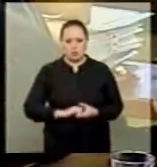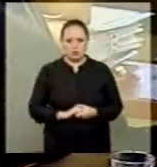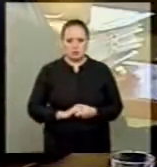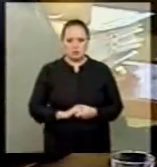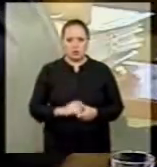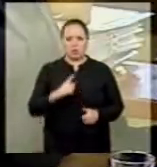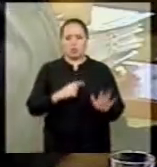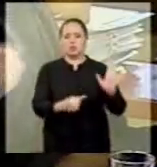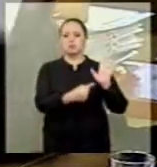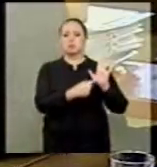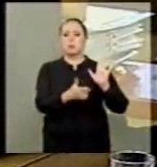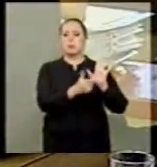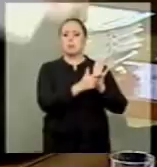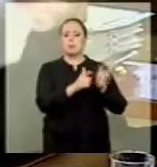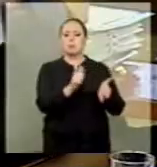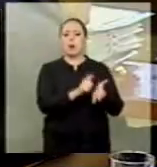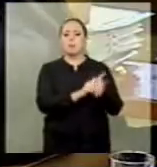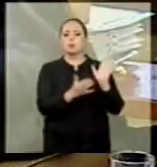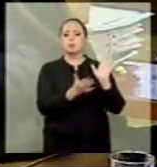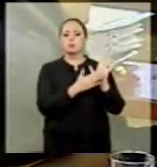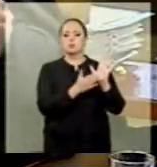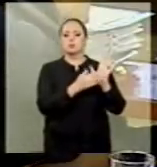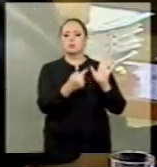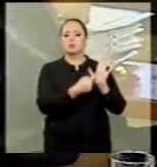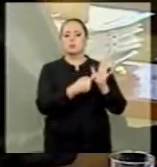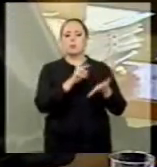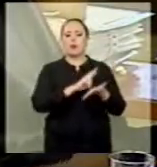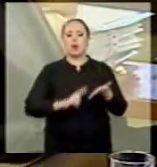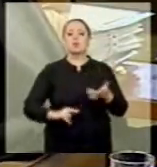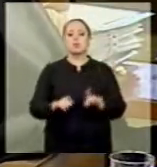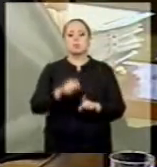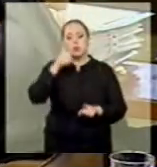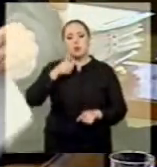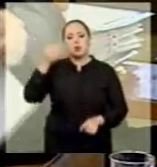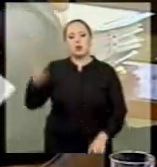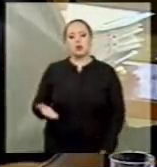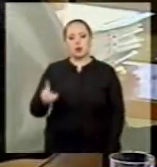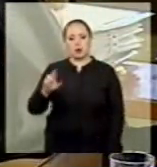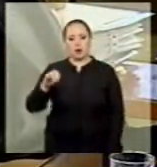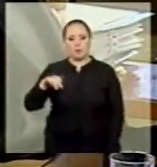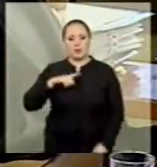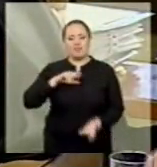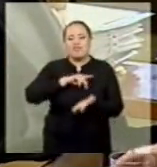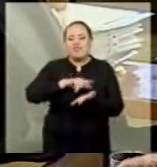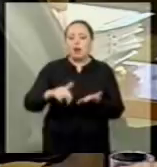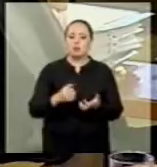aqui estão dados de minha relatoria, dados da relatoria da ministra Carmen Lúcia, da qual eu fui relator. Inúmeros processos.